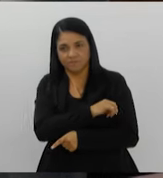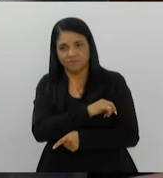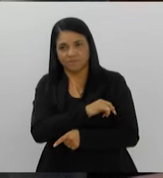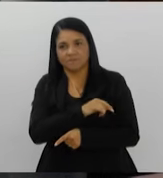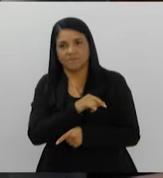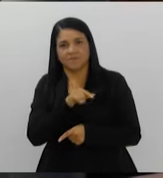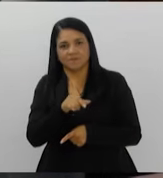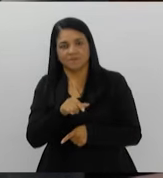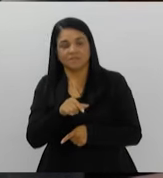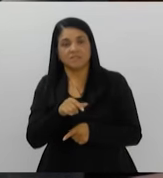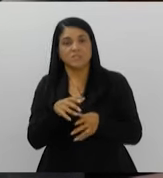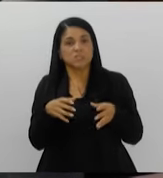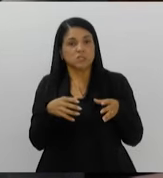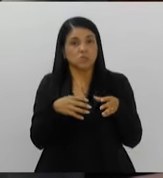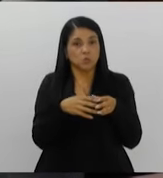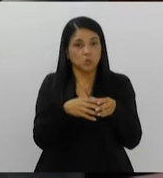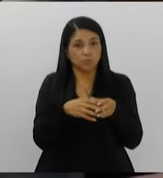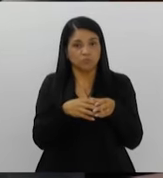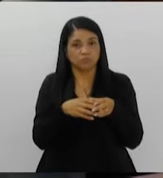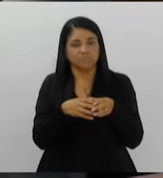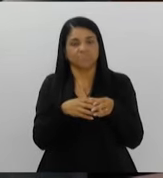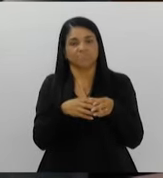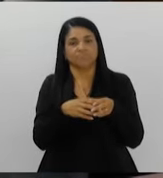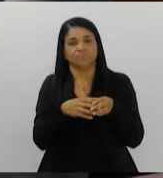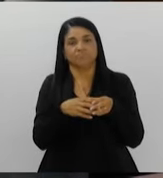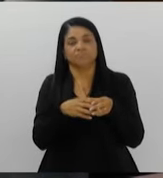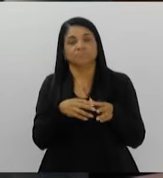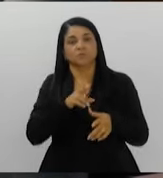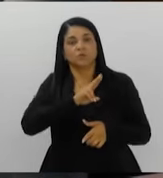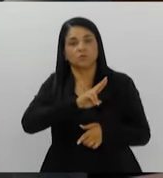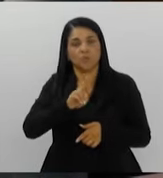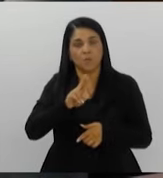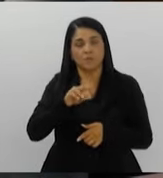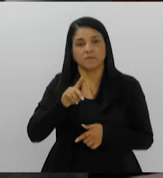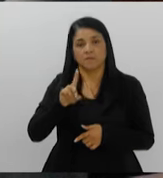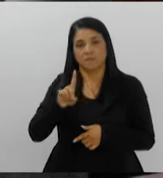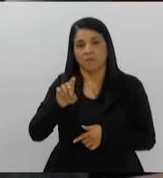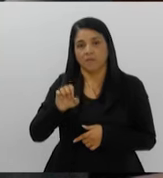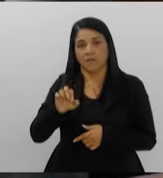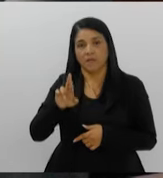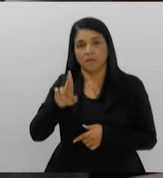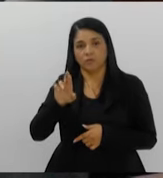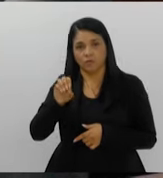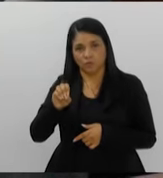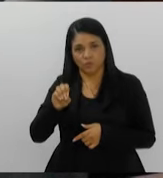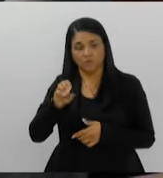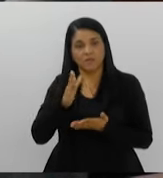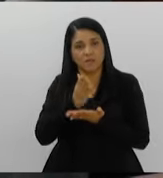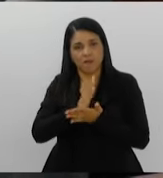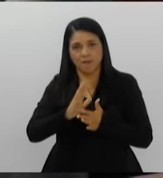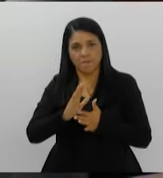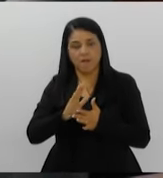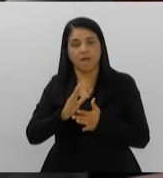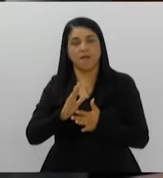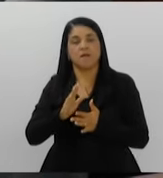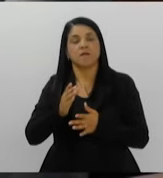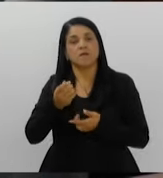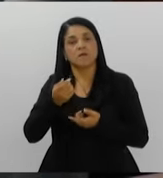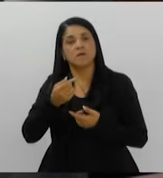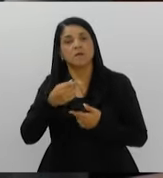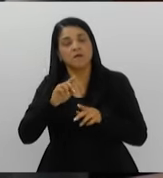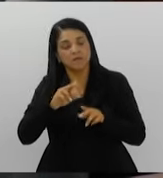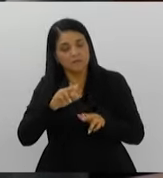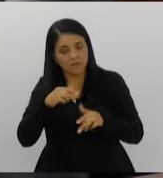de malfeitos que se chama Detro. Tem que acabar em prol da modernidade administrativa, em prol